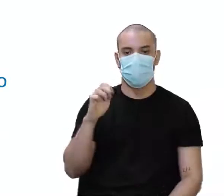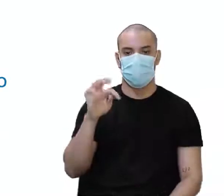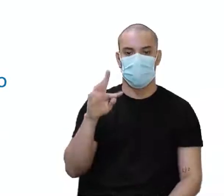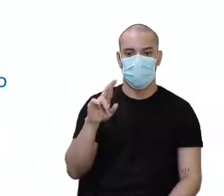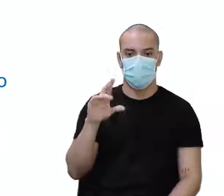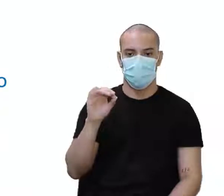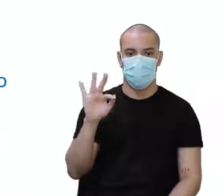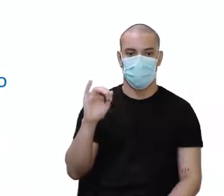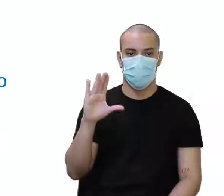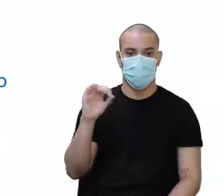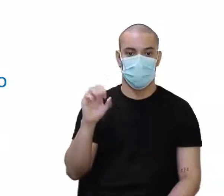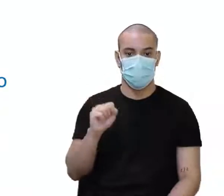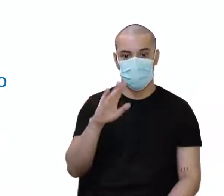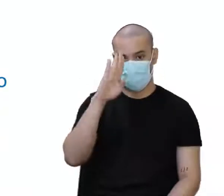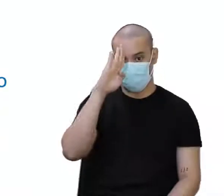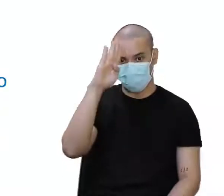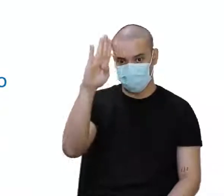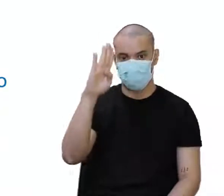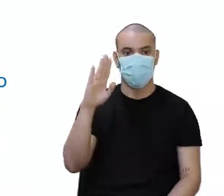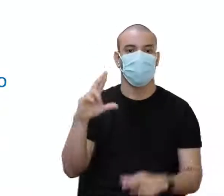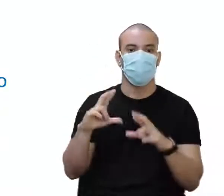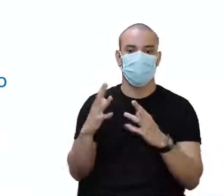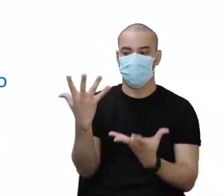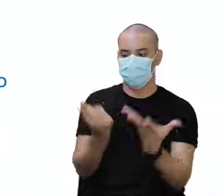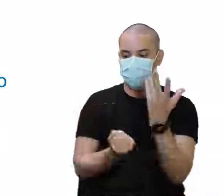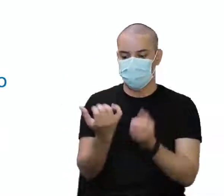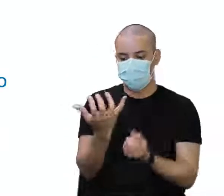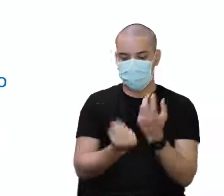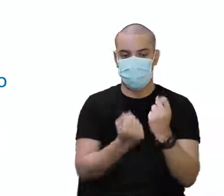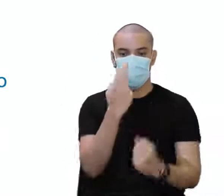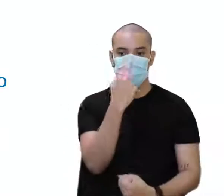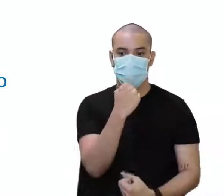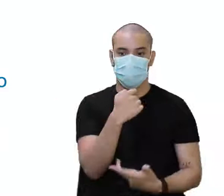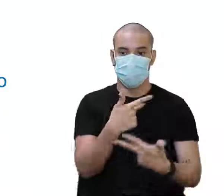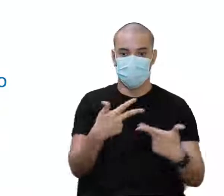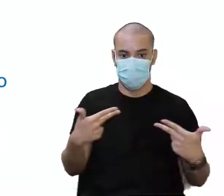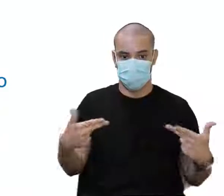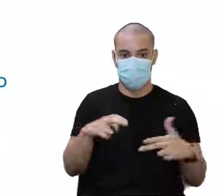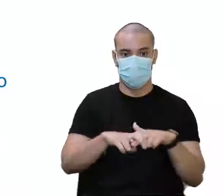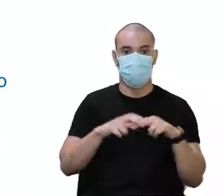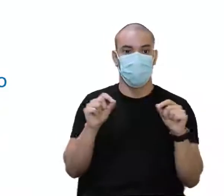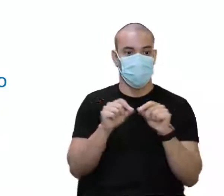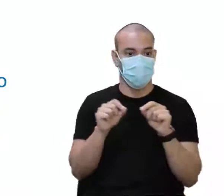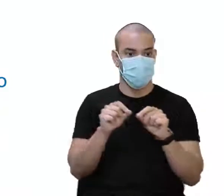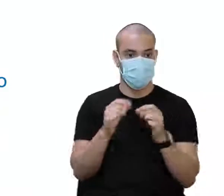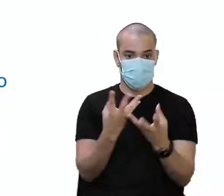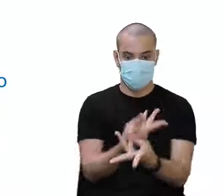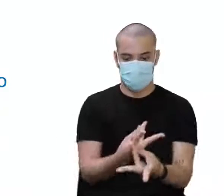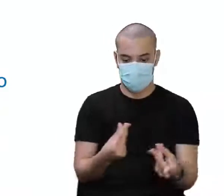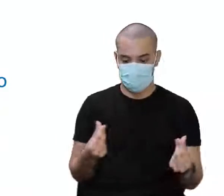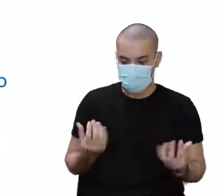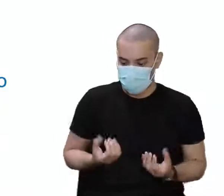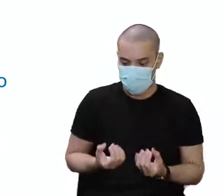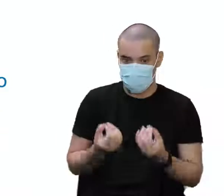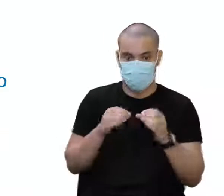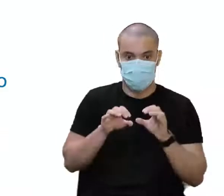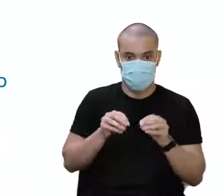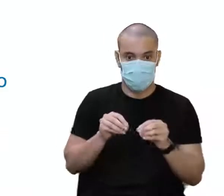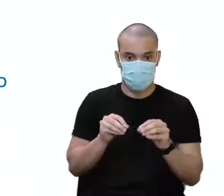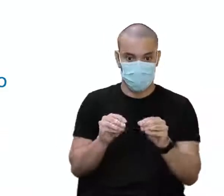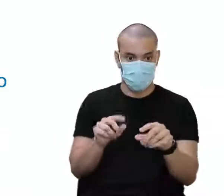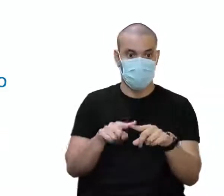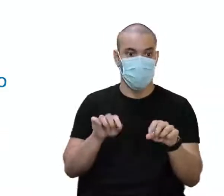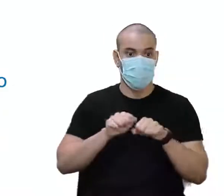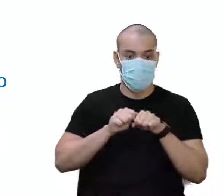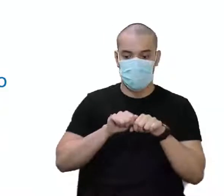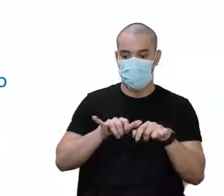atuam principalmente na ciclagem de nutrientes. Ao realizar o processo de decomposição, fungos e bactérias vão liberar para o